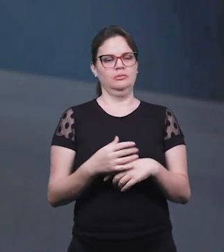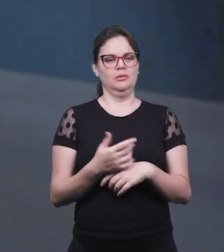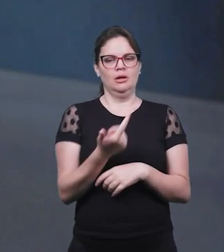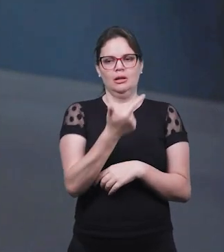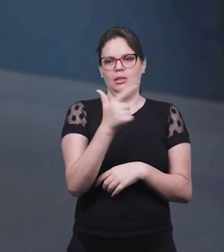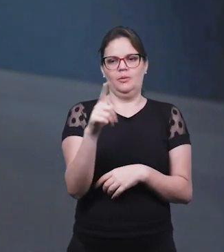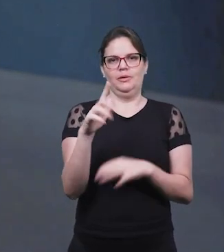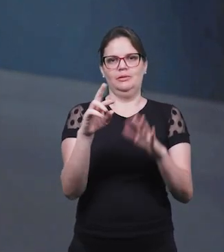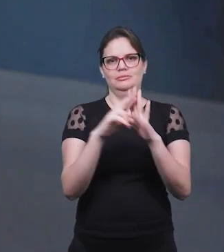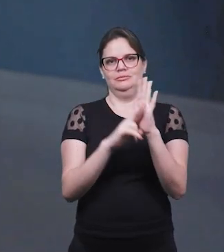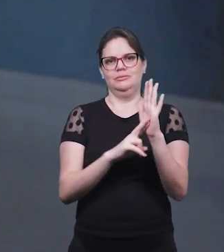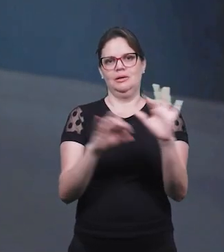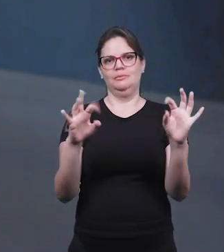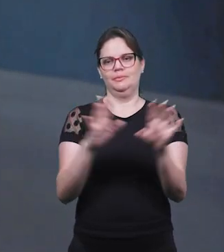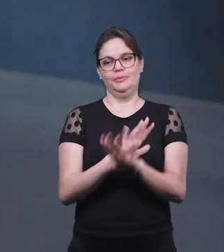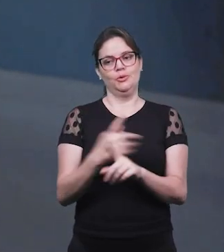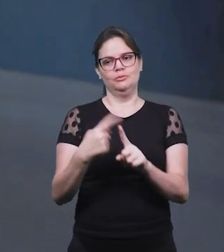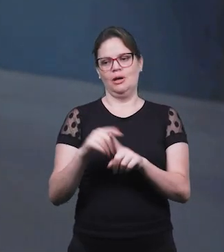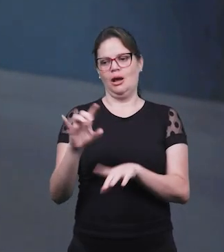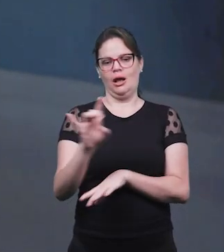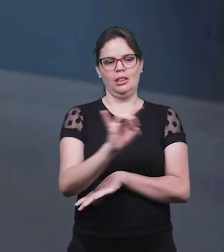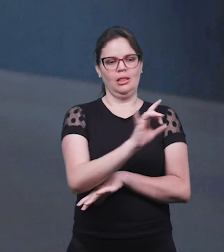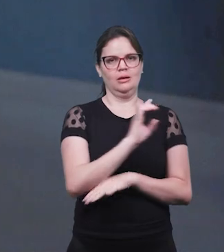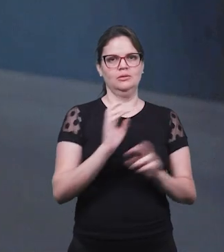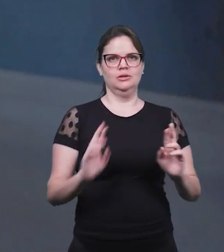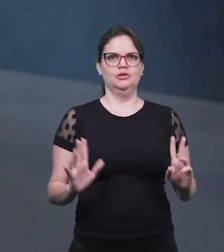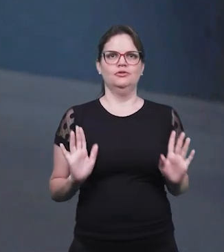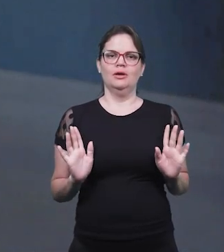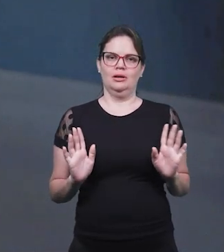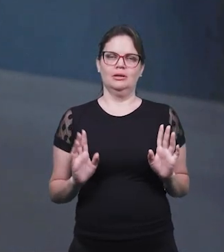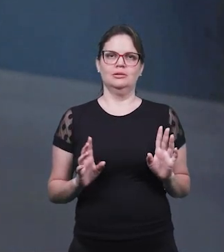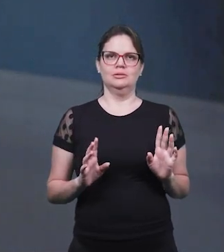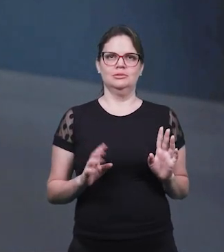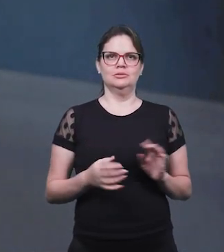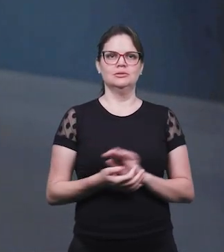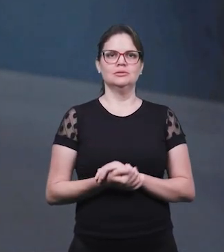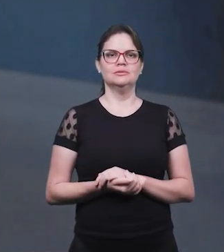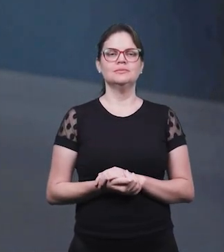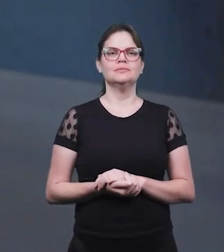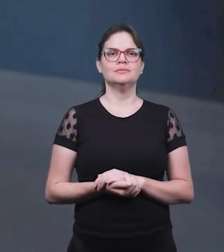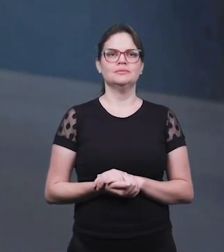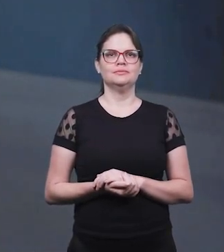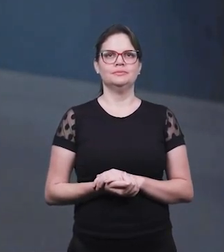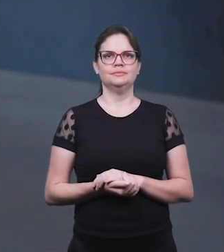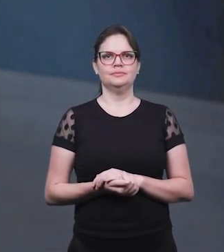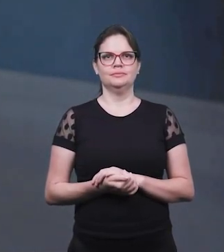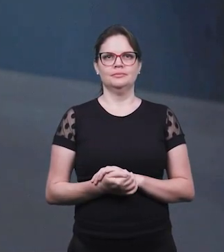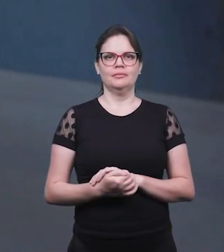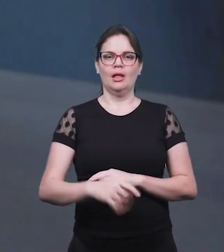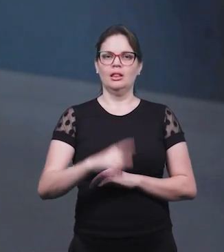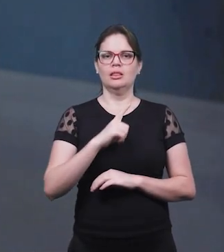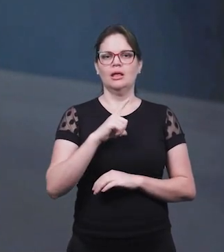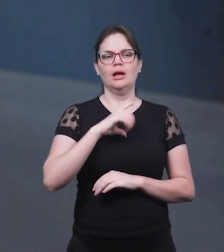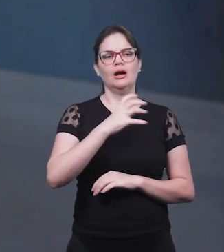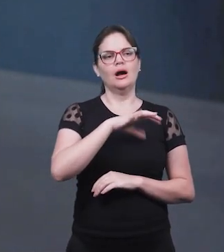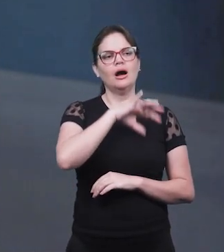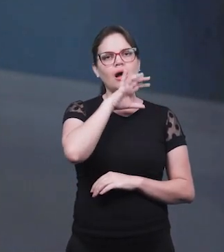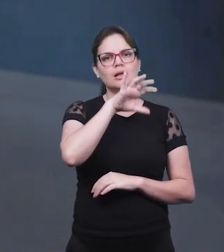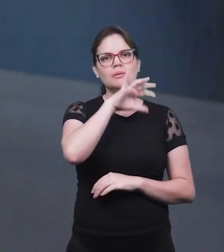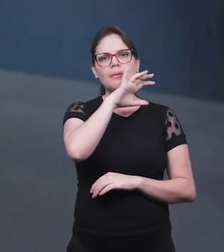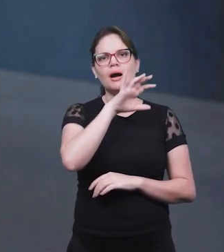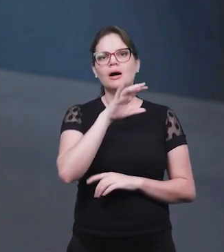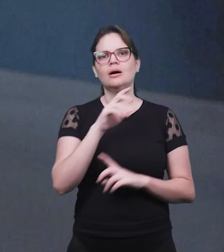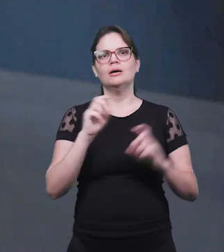todos, porque nós estamos falando de indivíduos, não são máquinas. Então, tem indivíduo que,